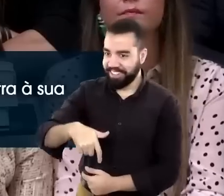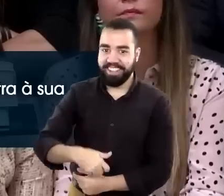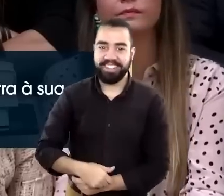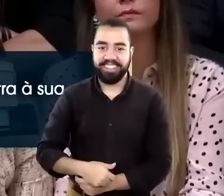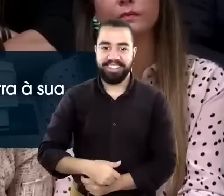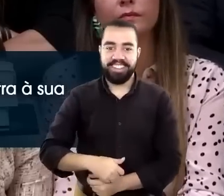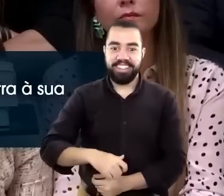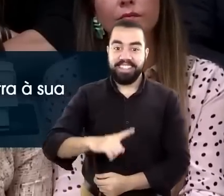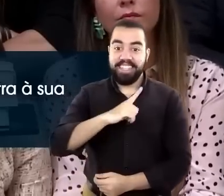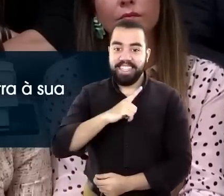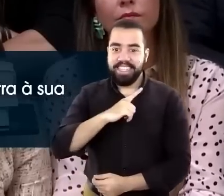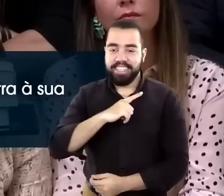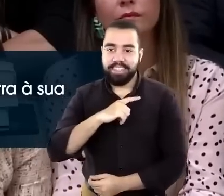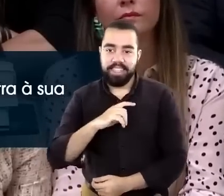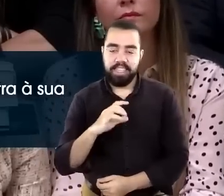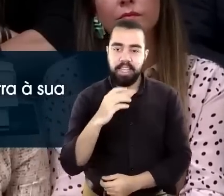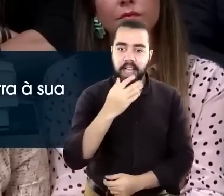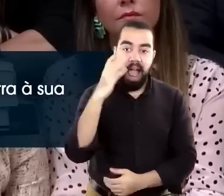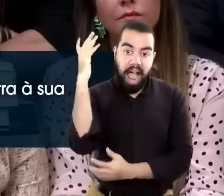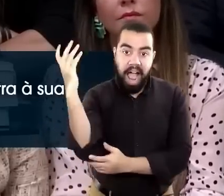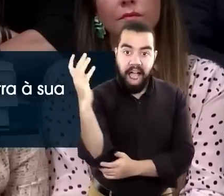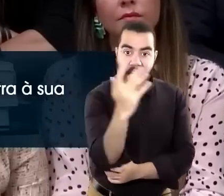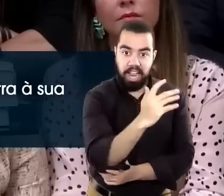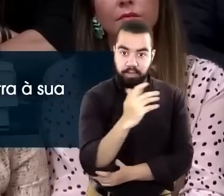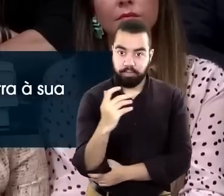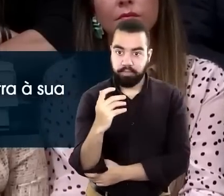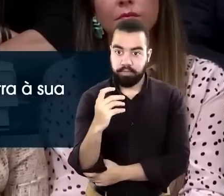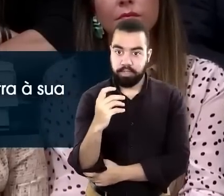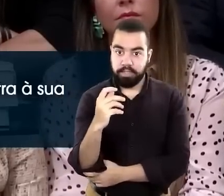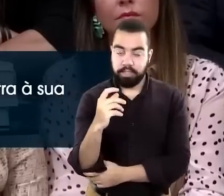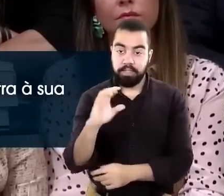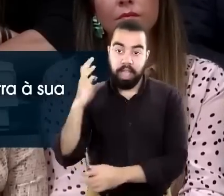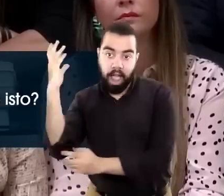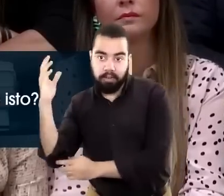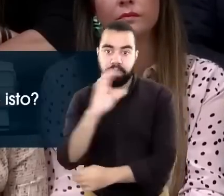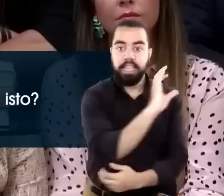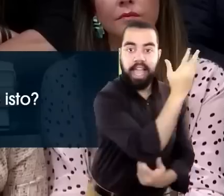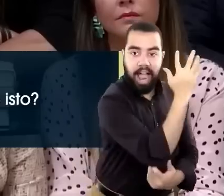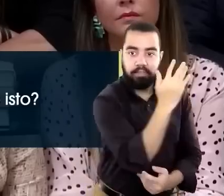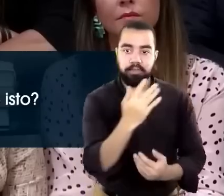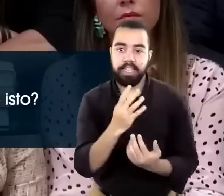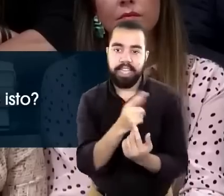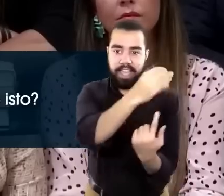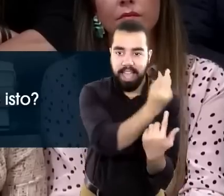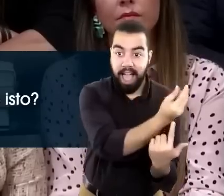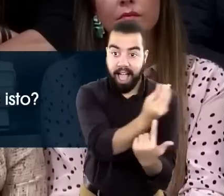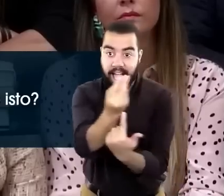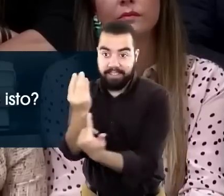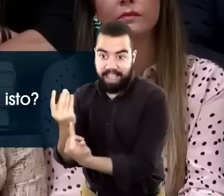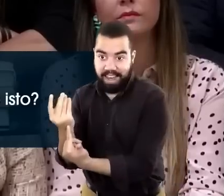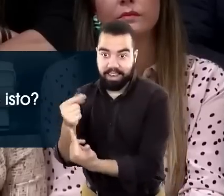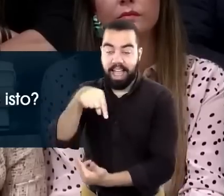este, duas oliveiras, uma à direita do vaso de azeite e a outra à sua esquerda.